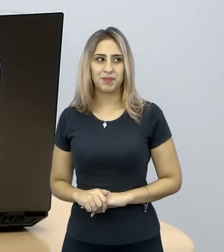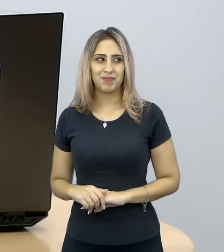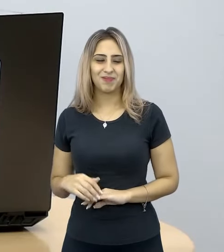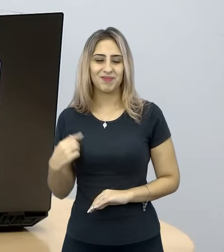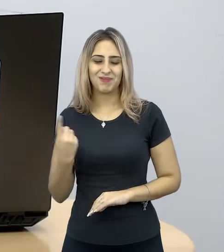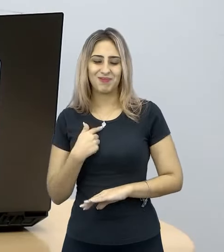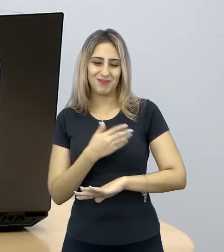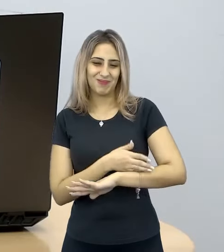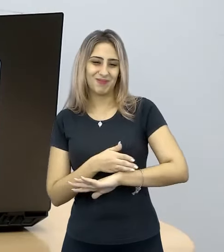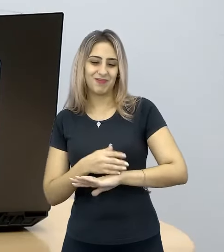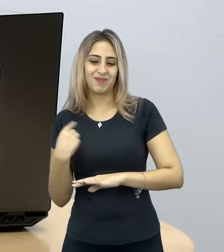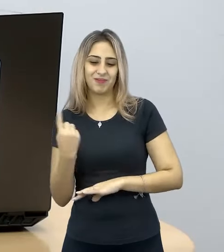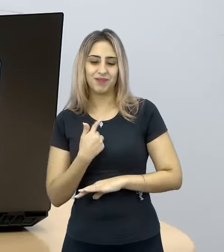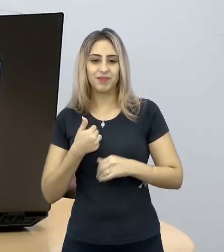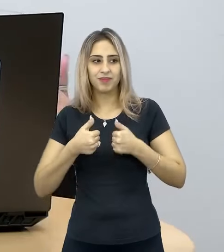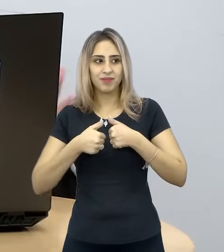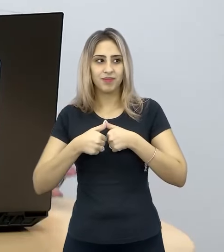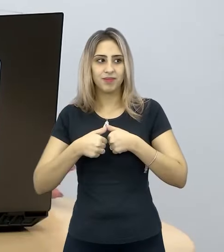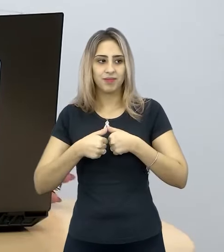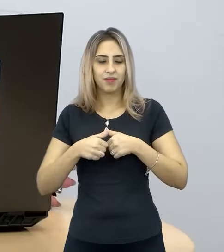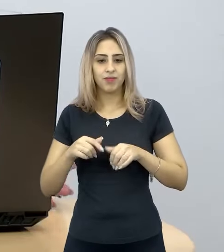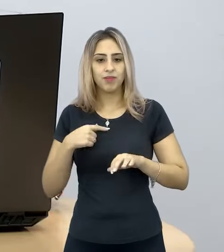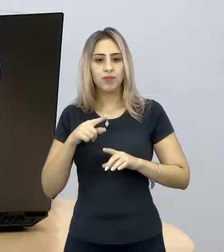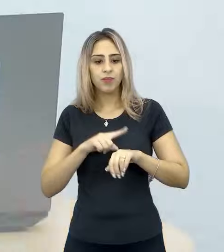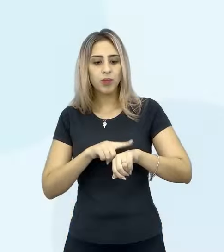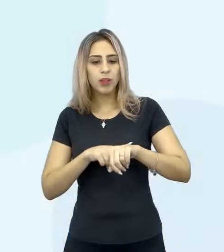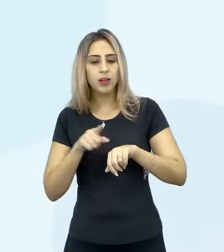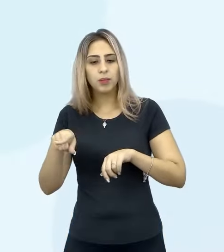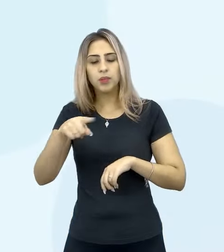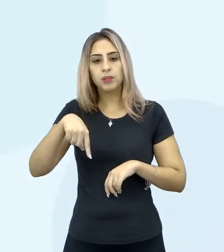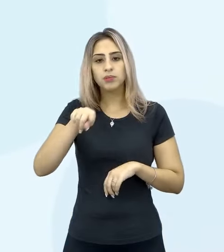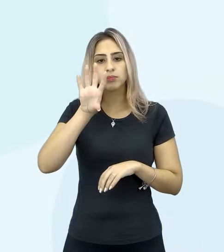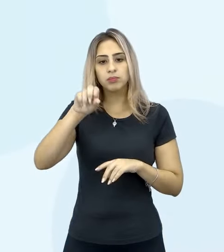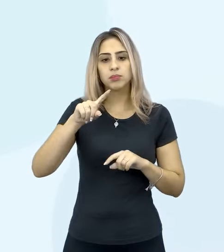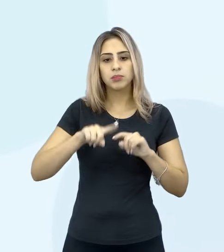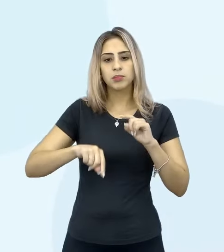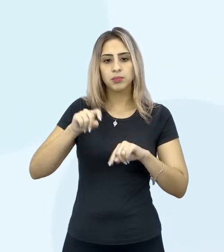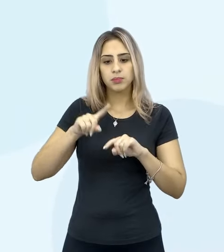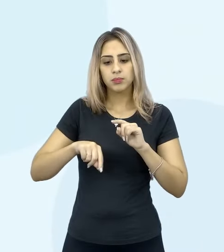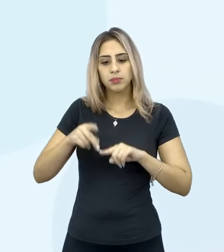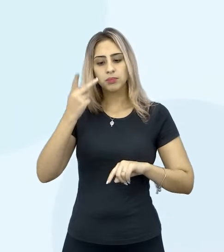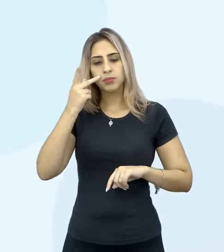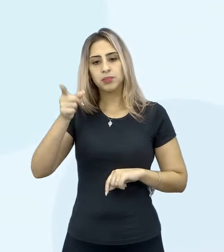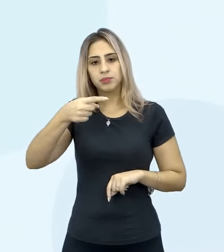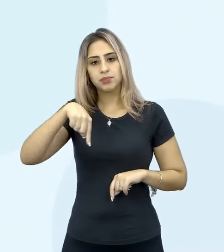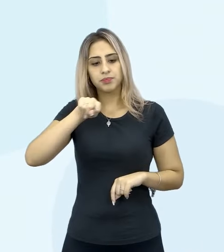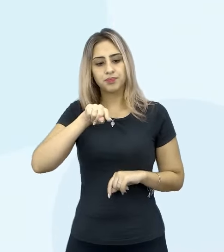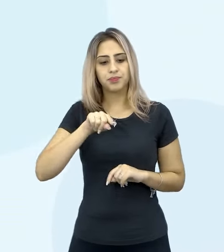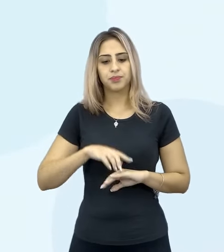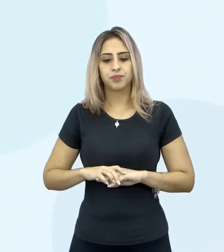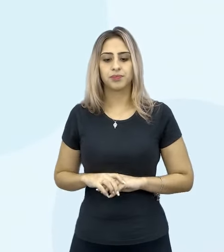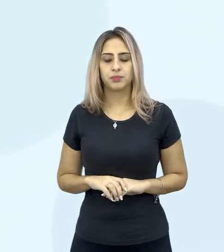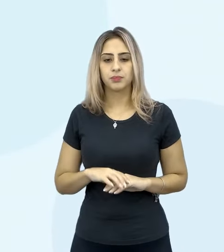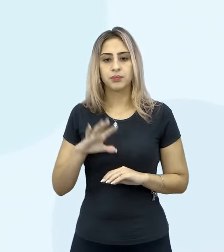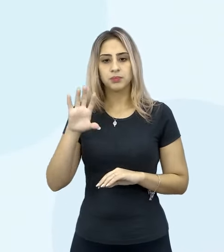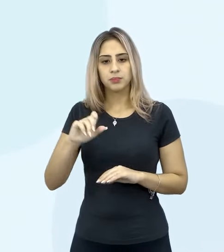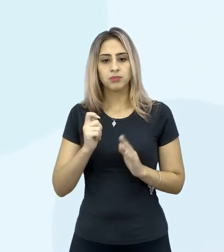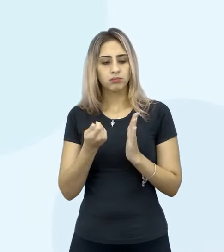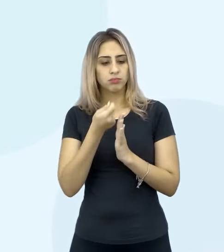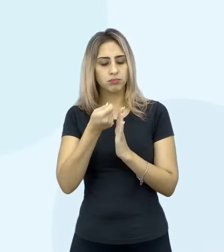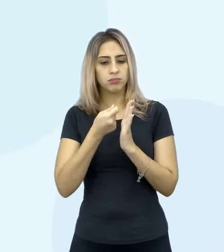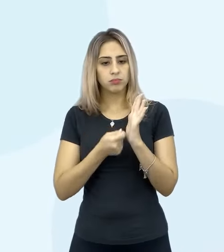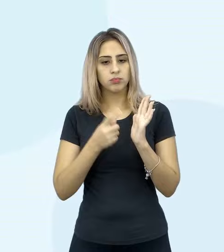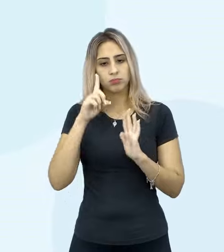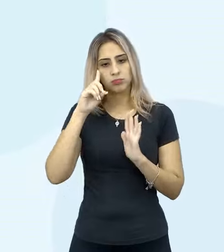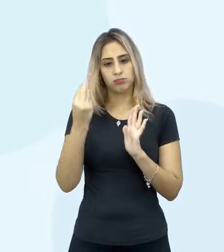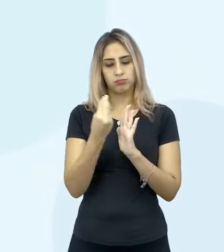Como de costume, a gente vai dar um tempinho para vocês pegarem o material, para vocês pegarem o bloco para fazer o